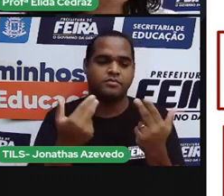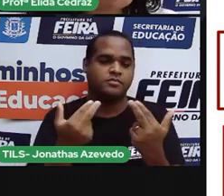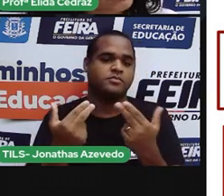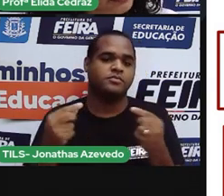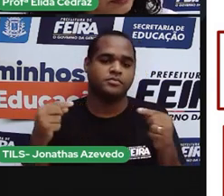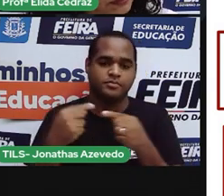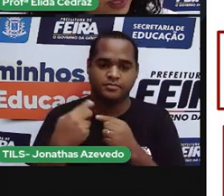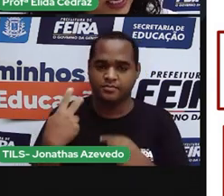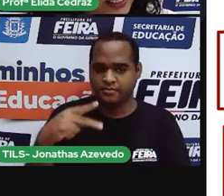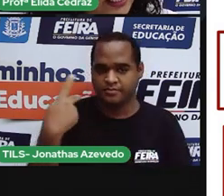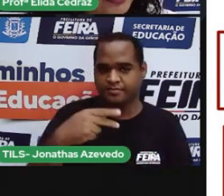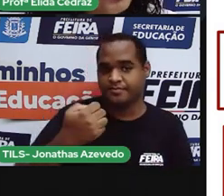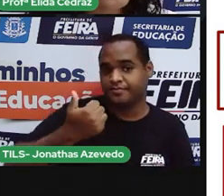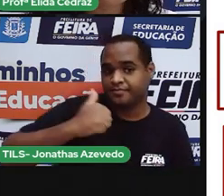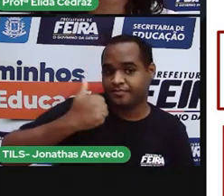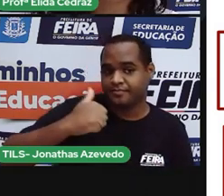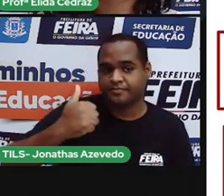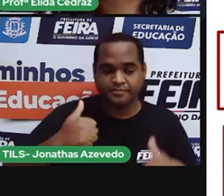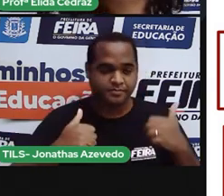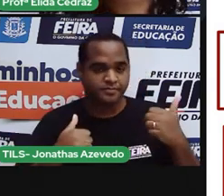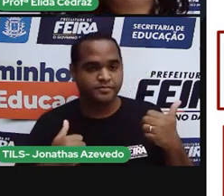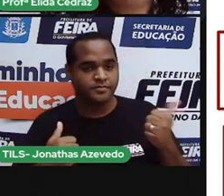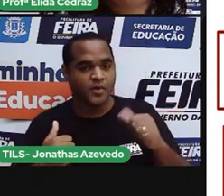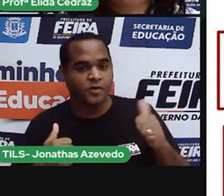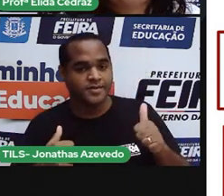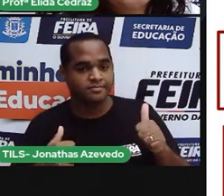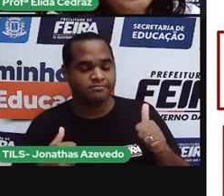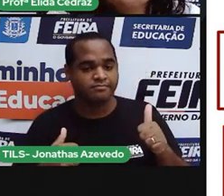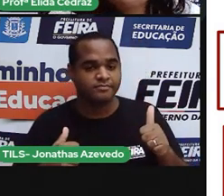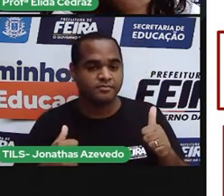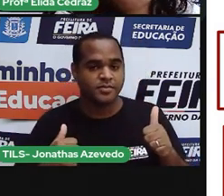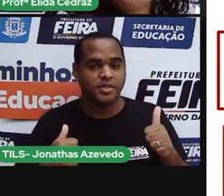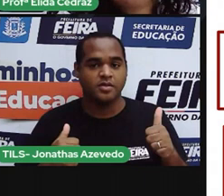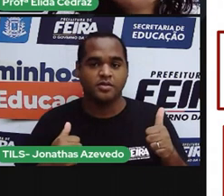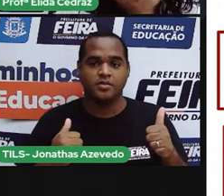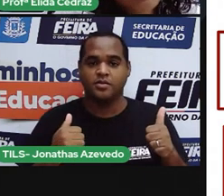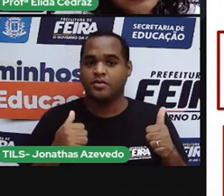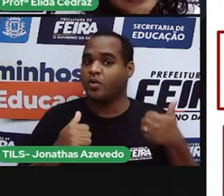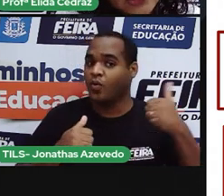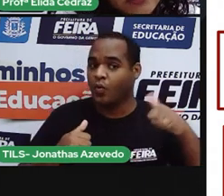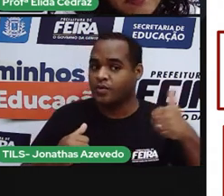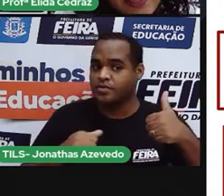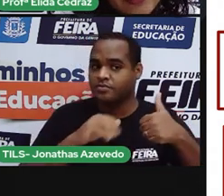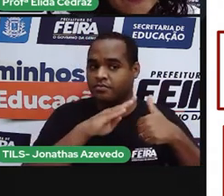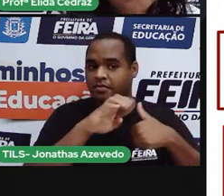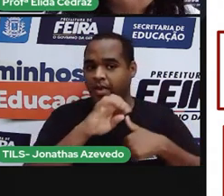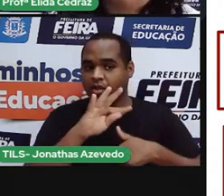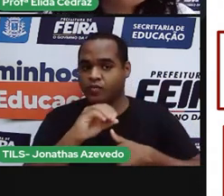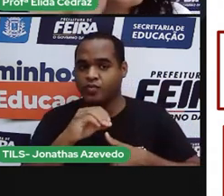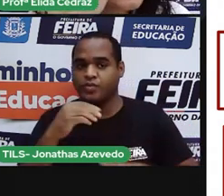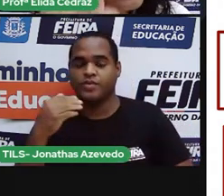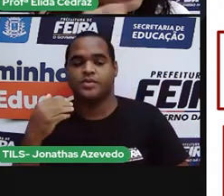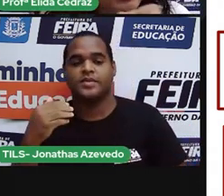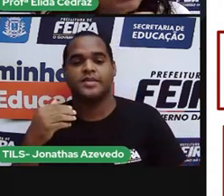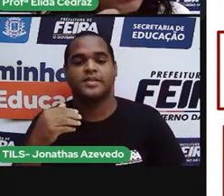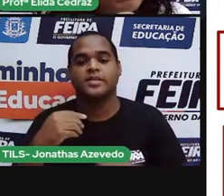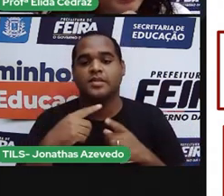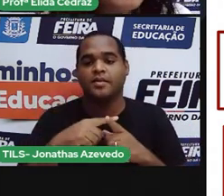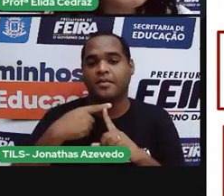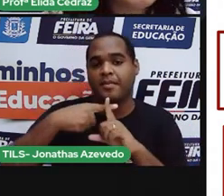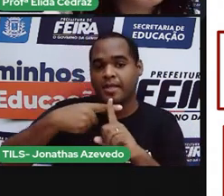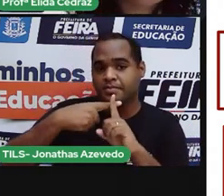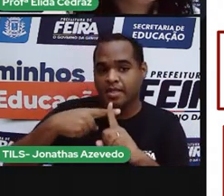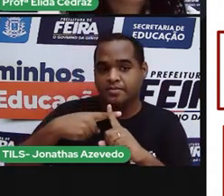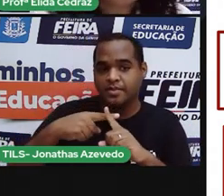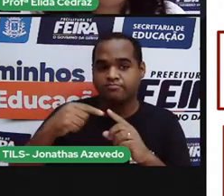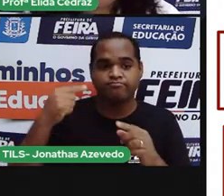11 bolinhas. Nós temos as 11 bolinhas de Beto, um sinalzinho de